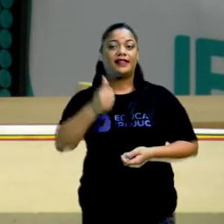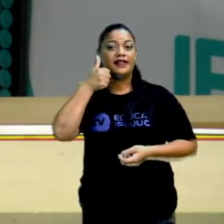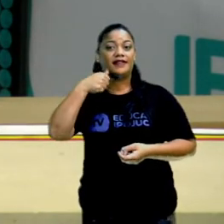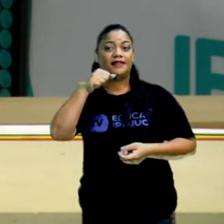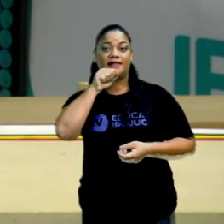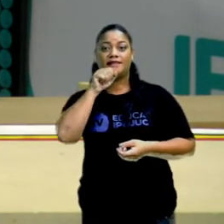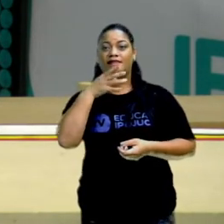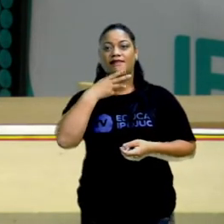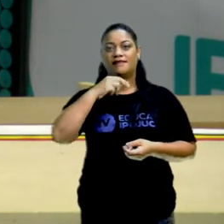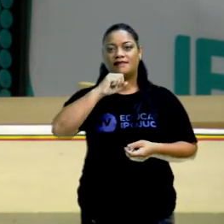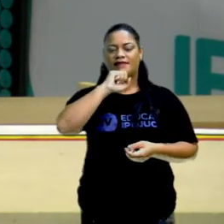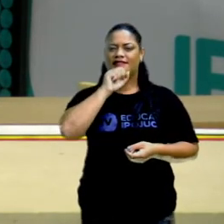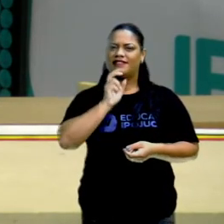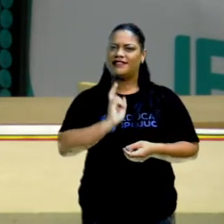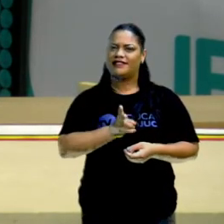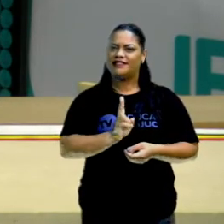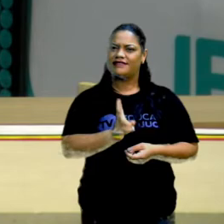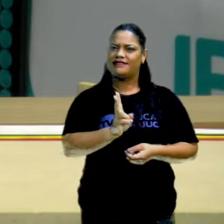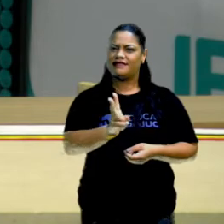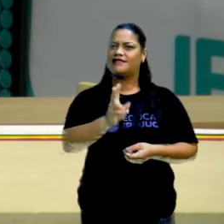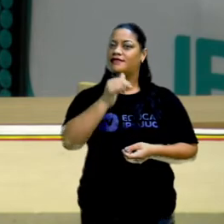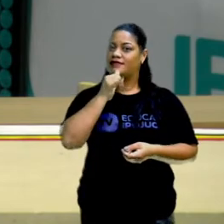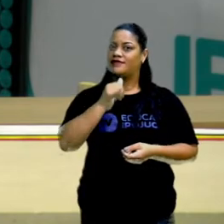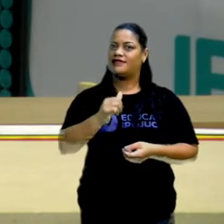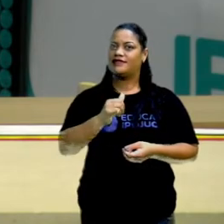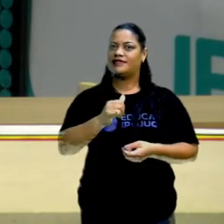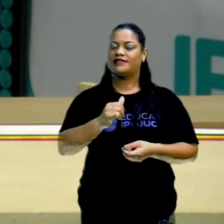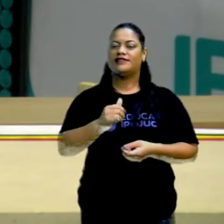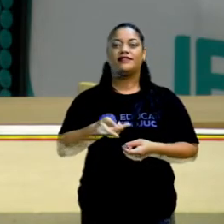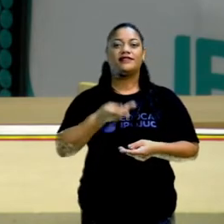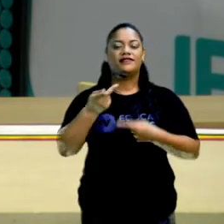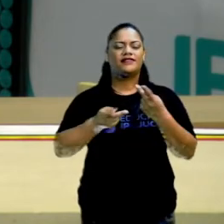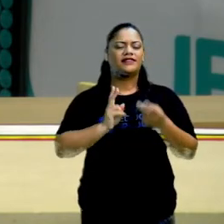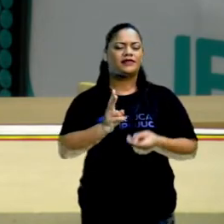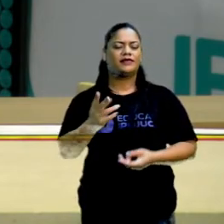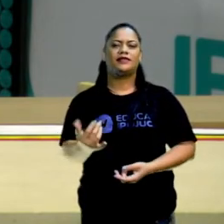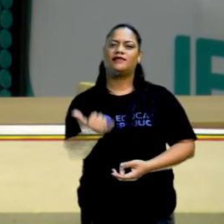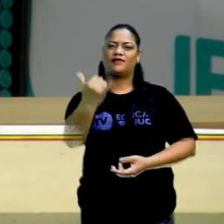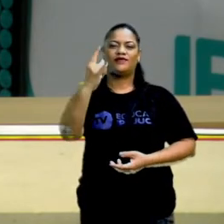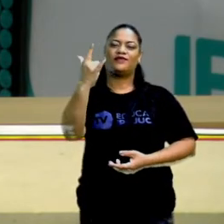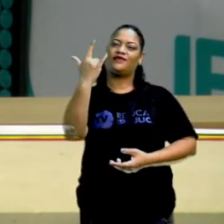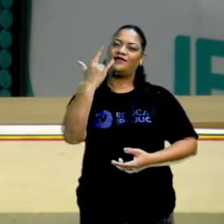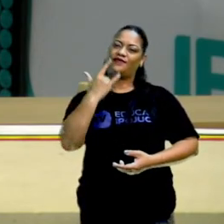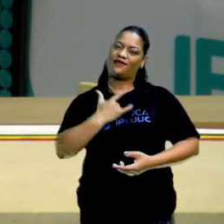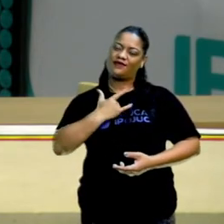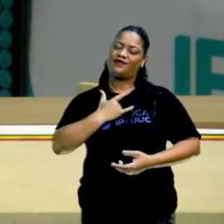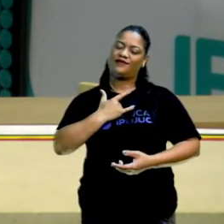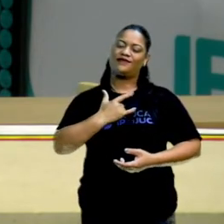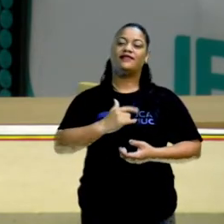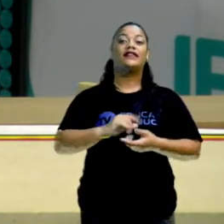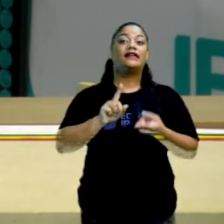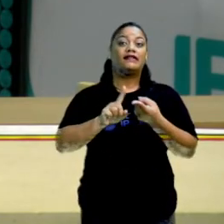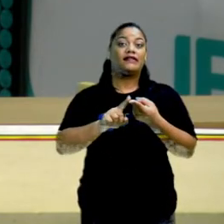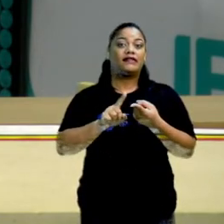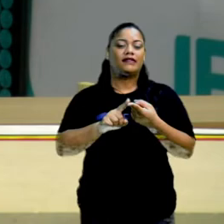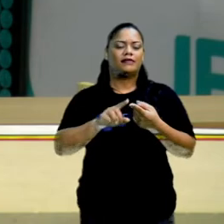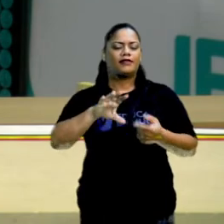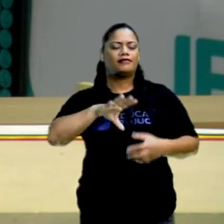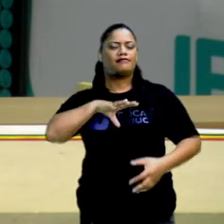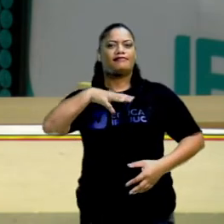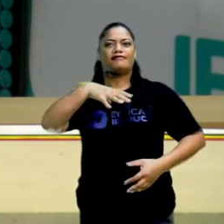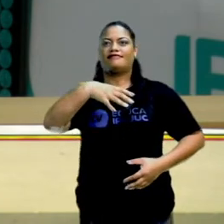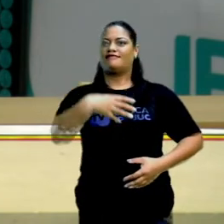Mamãe e papai sempre me dizem o quanto me ama e têm orgulho de mim. Também me dão